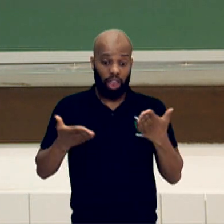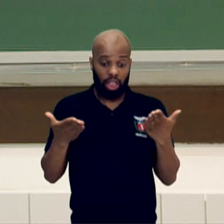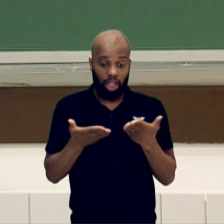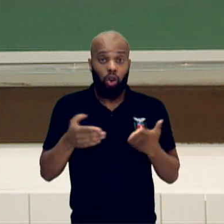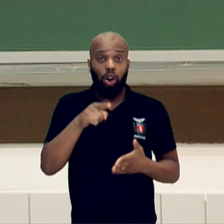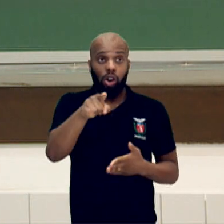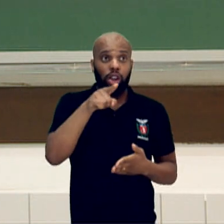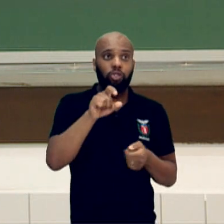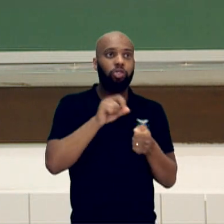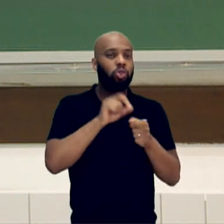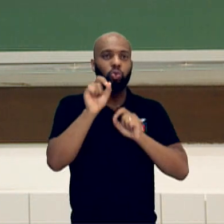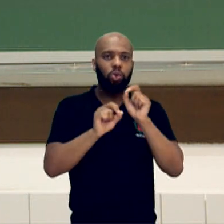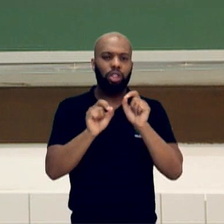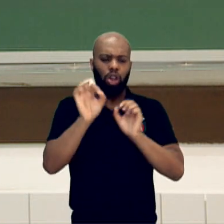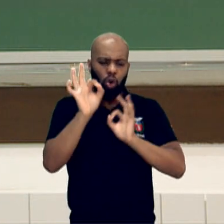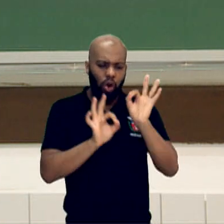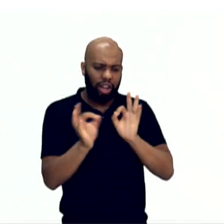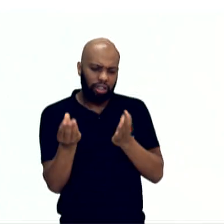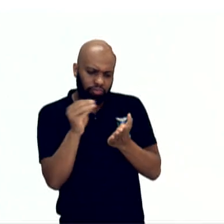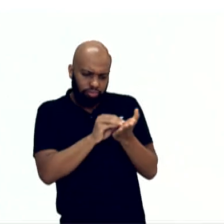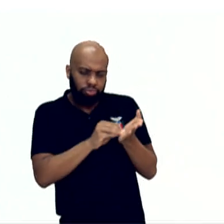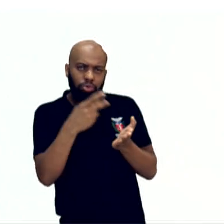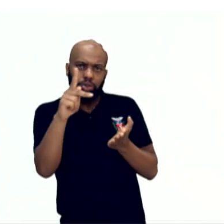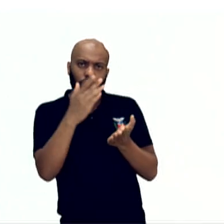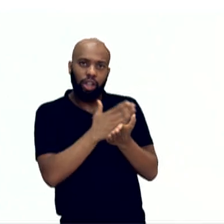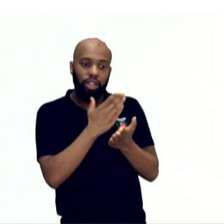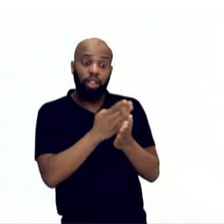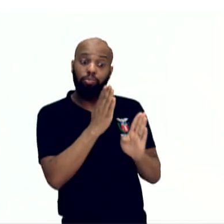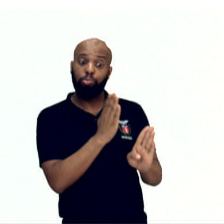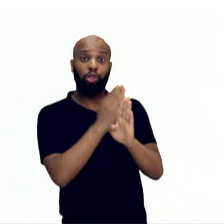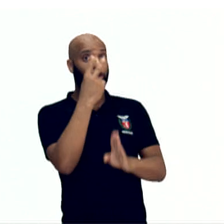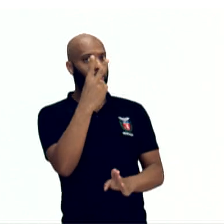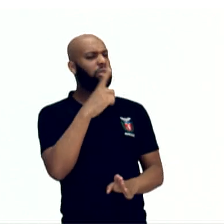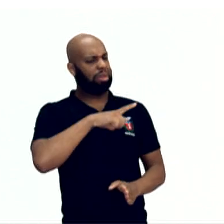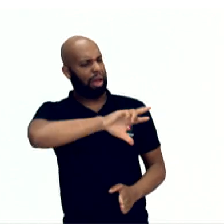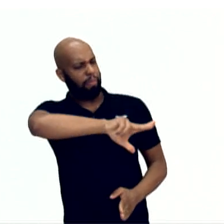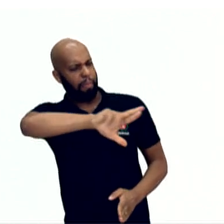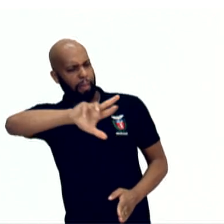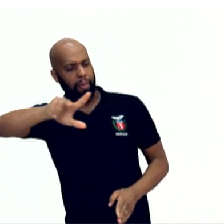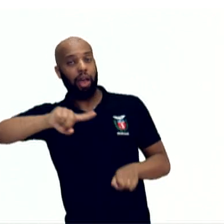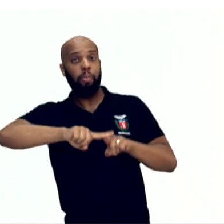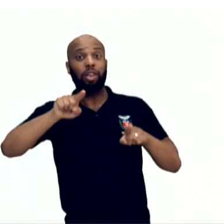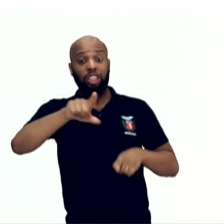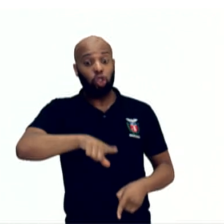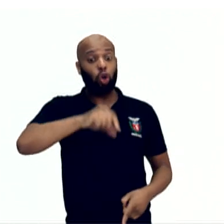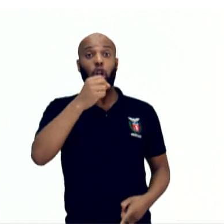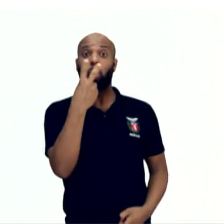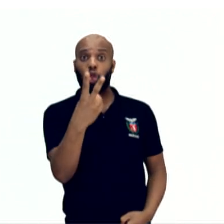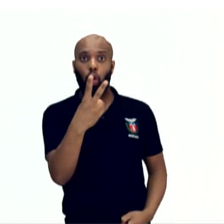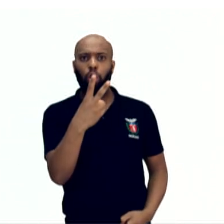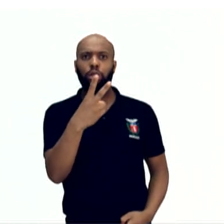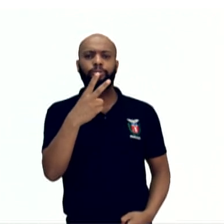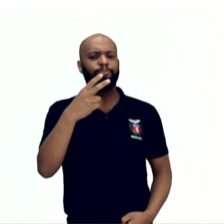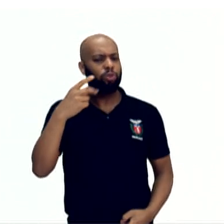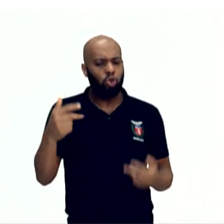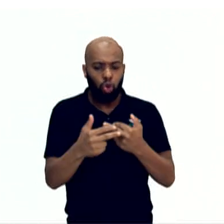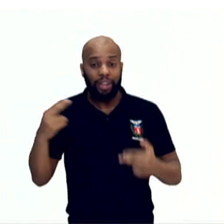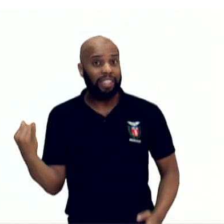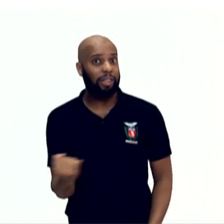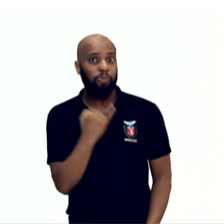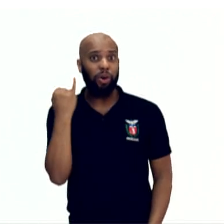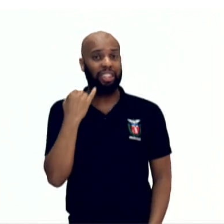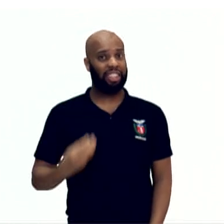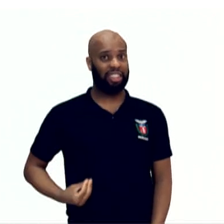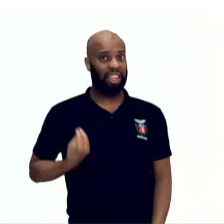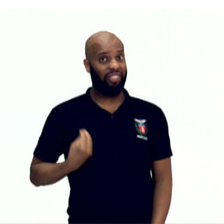Agora você vai colocar no seu caderno, identifique 2, tem vários, gente, 2 fatos marcantes na vida de Patativa do Assaré.